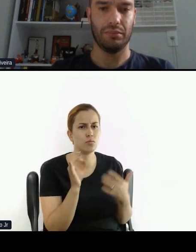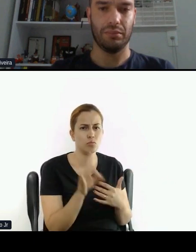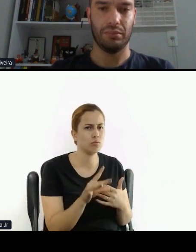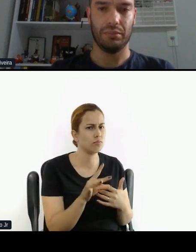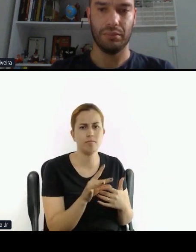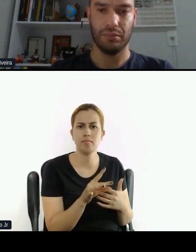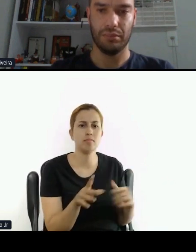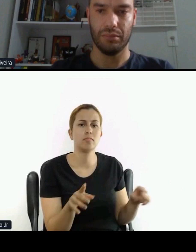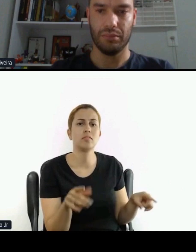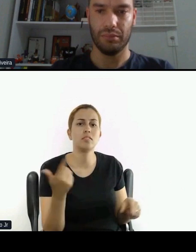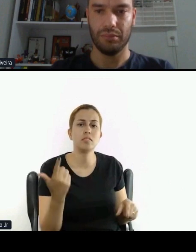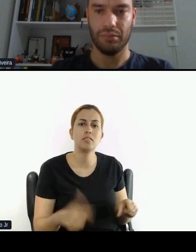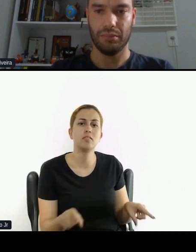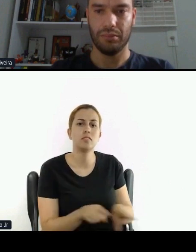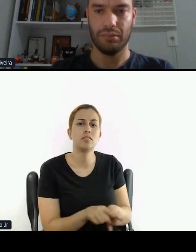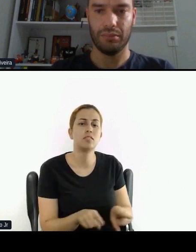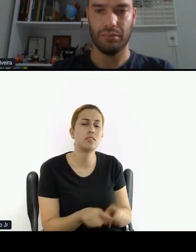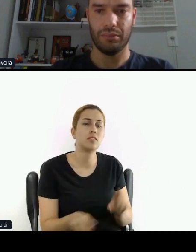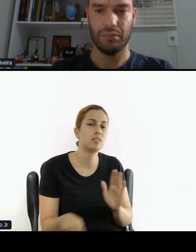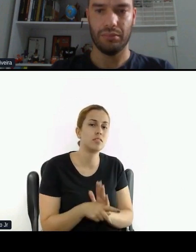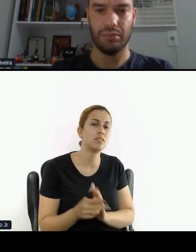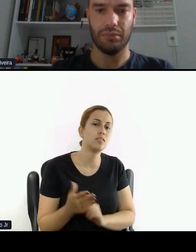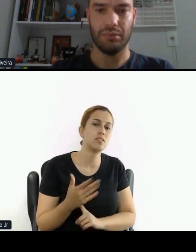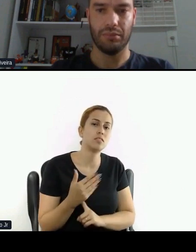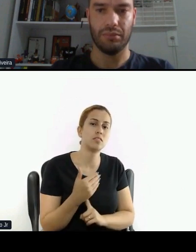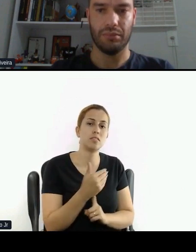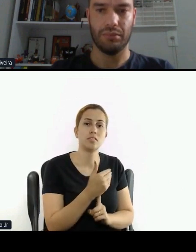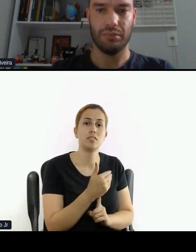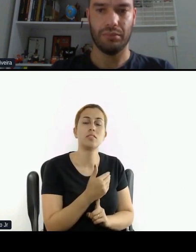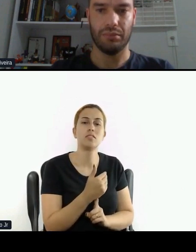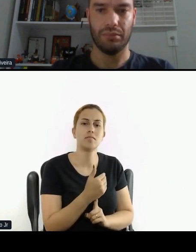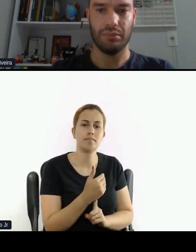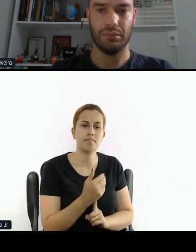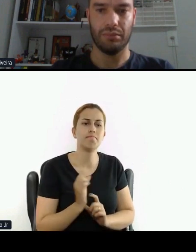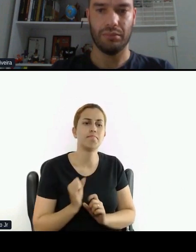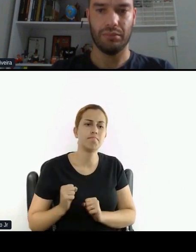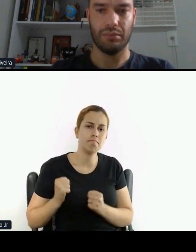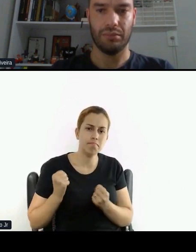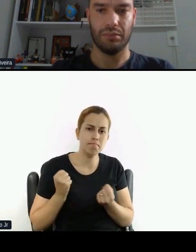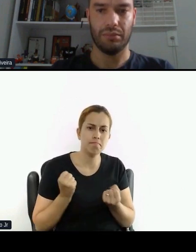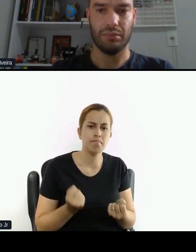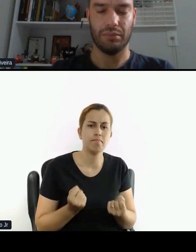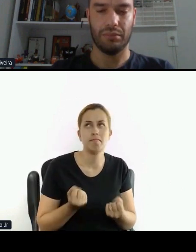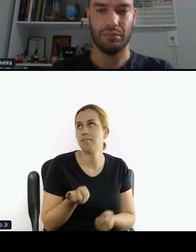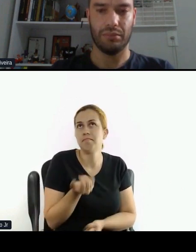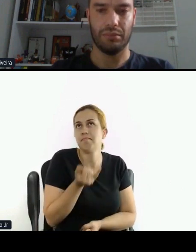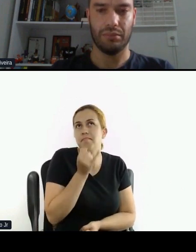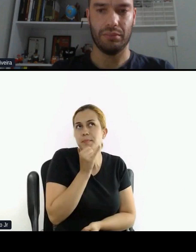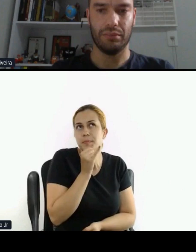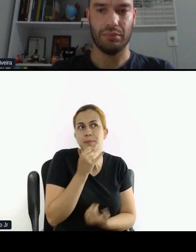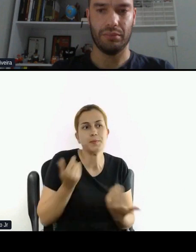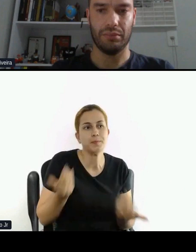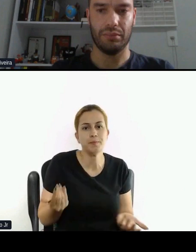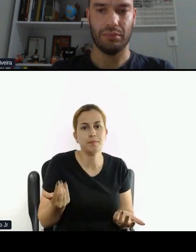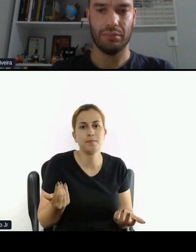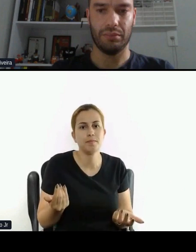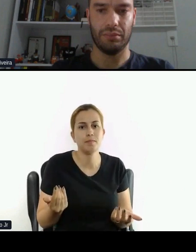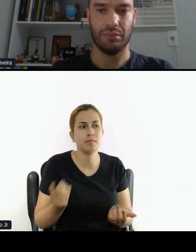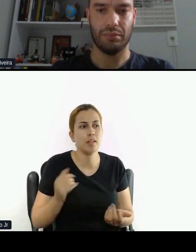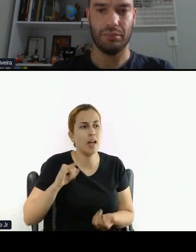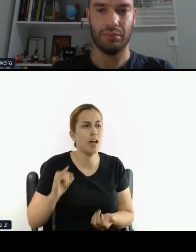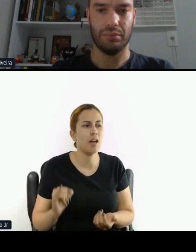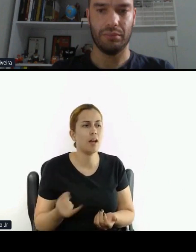questão de tecnologia da informação, mas da pessoa de poder, por exemplo, vou aproveitar, Sérgio,